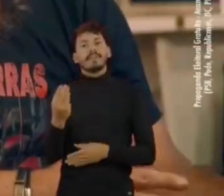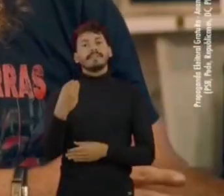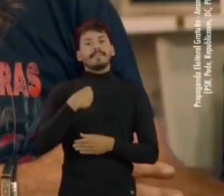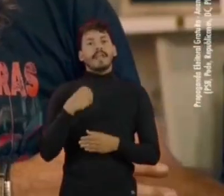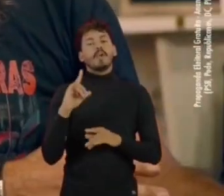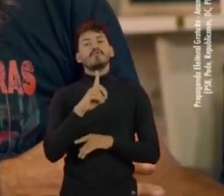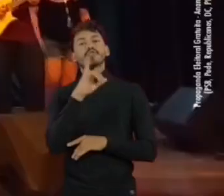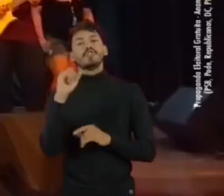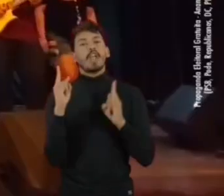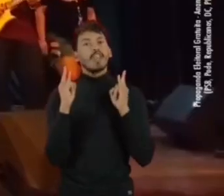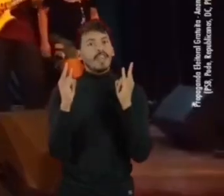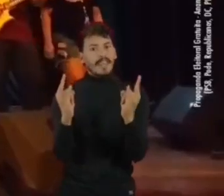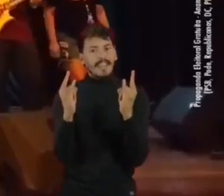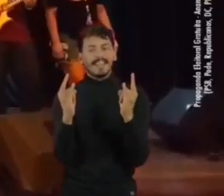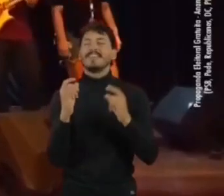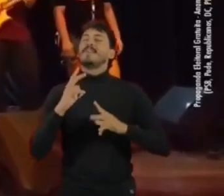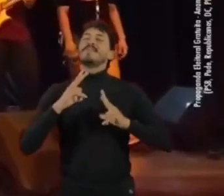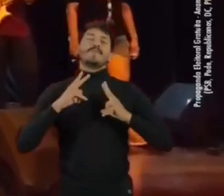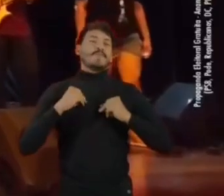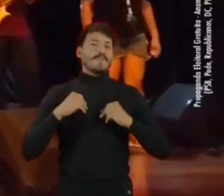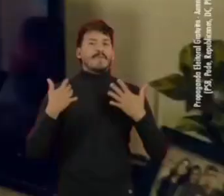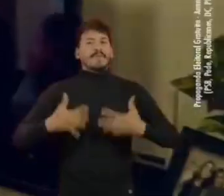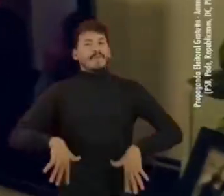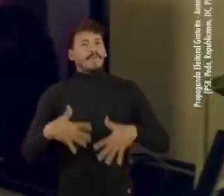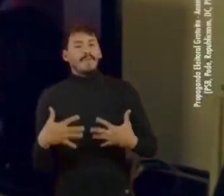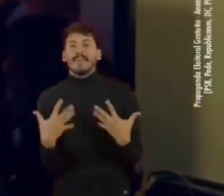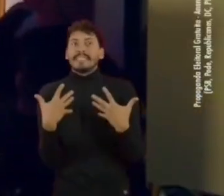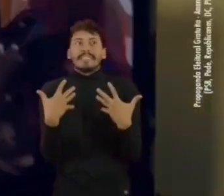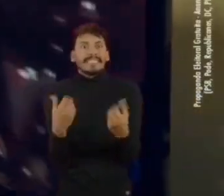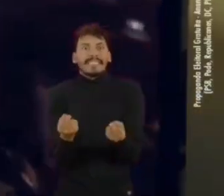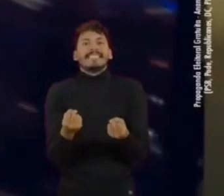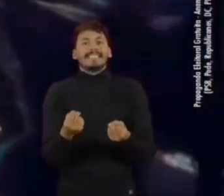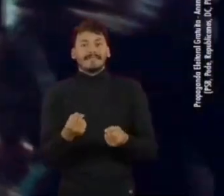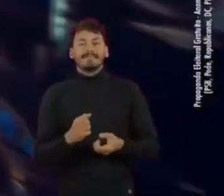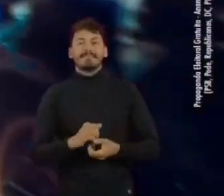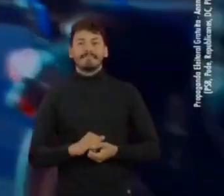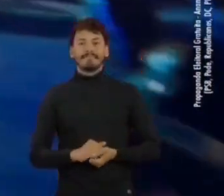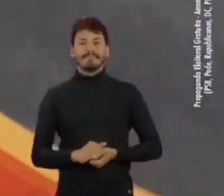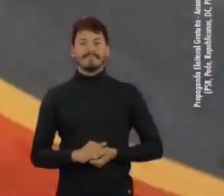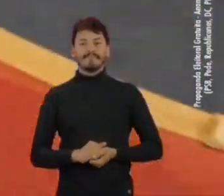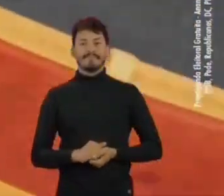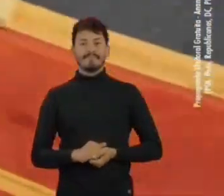venham fazer o Dia do Hockey. Foi aquele sim que todo artista espera.